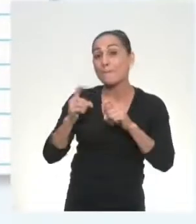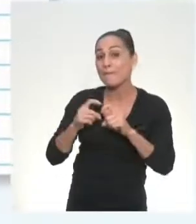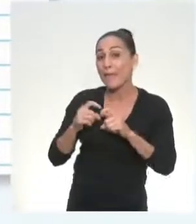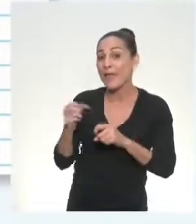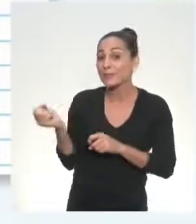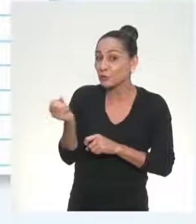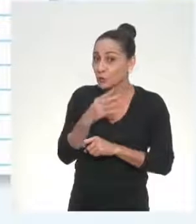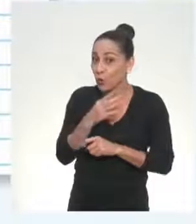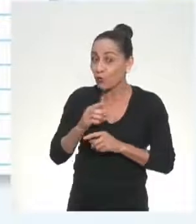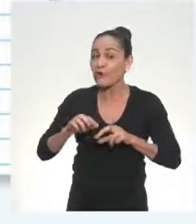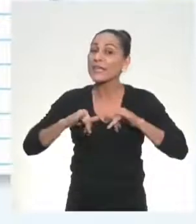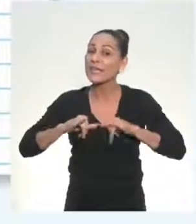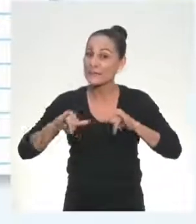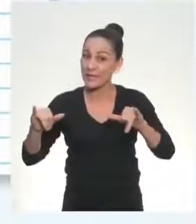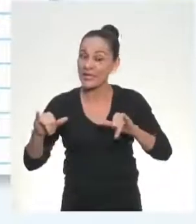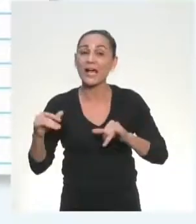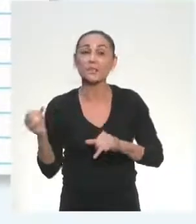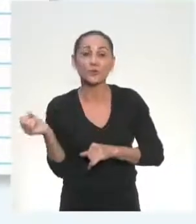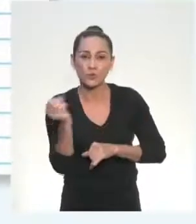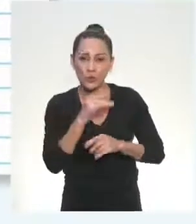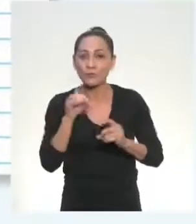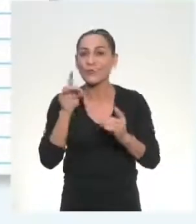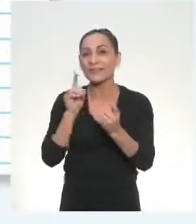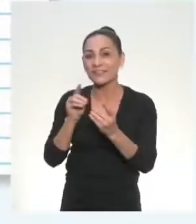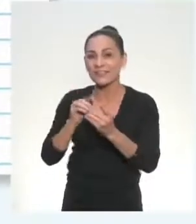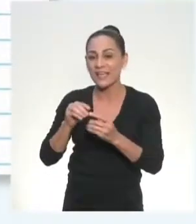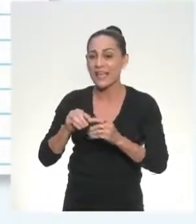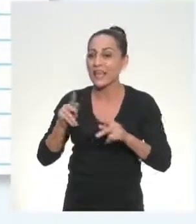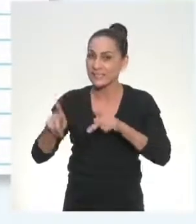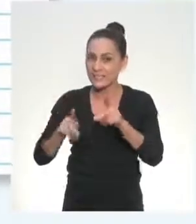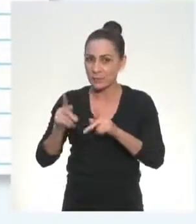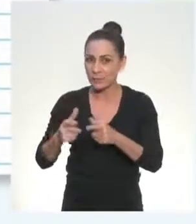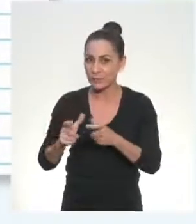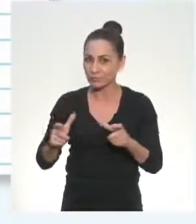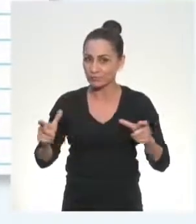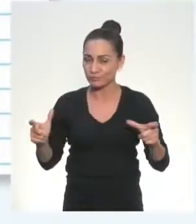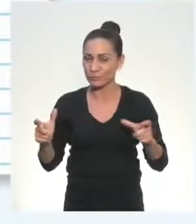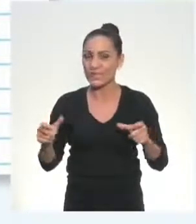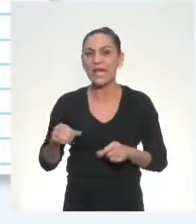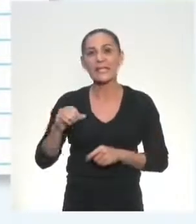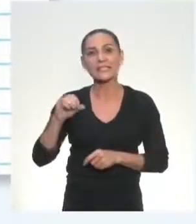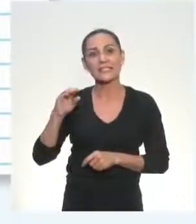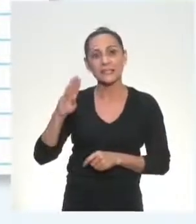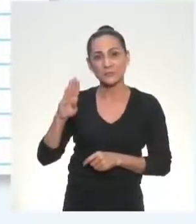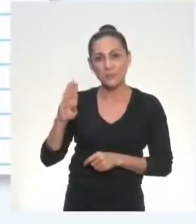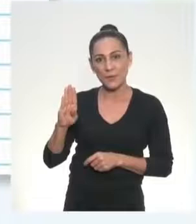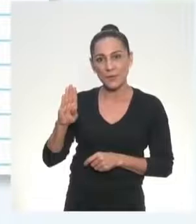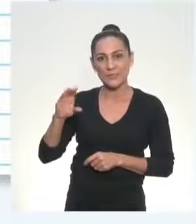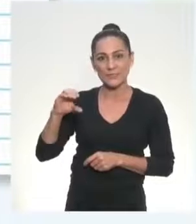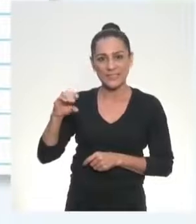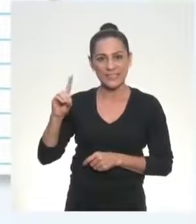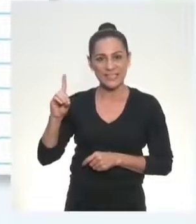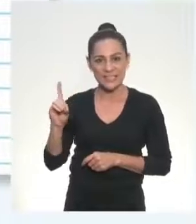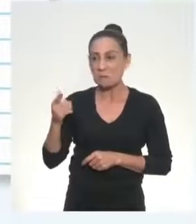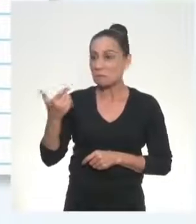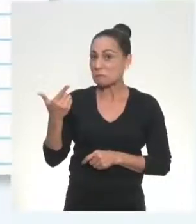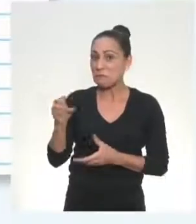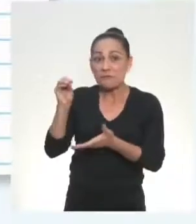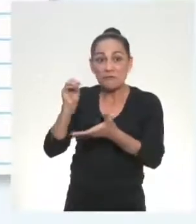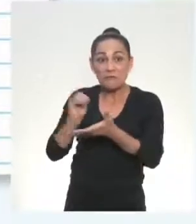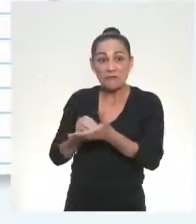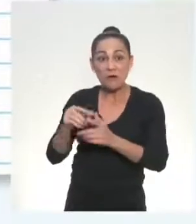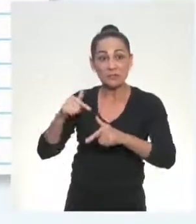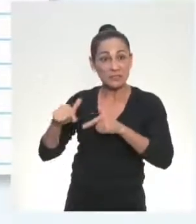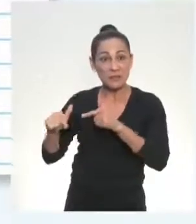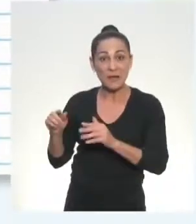e supermercados para atender a essa crescente população. As cidades B, C e D não oferecem condições de trabalho ou educação equivalentes